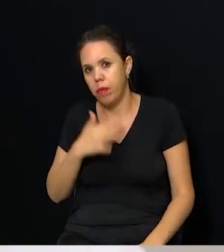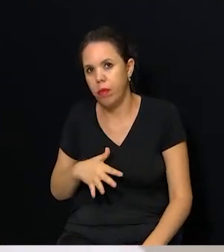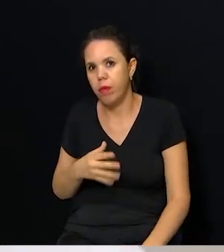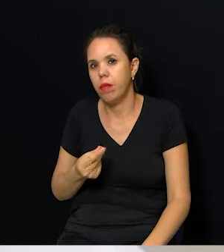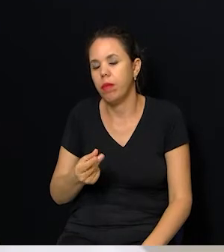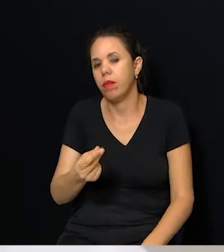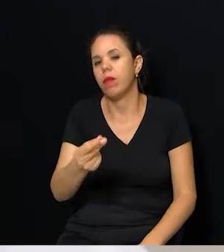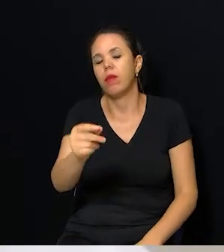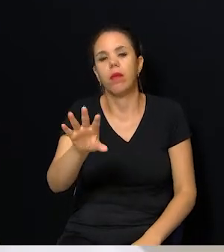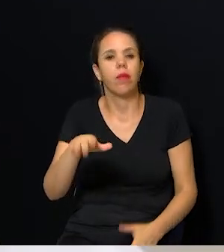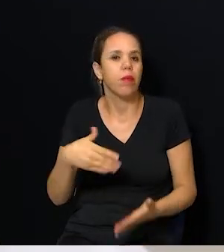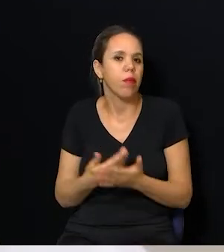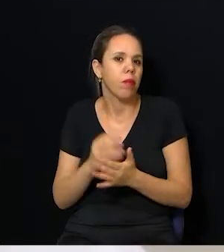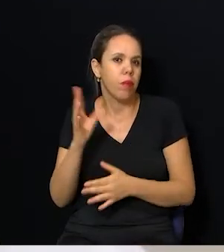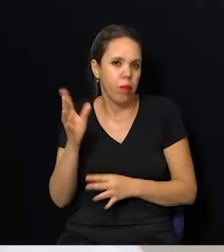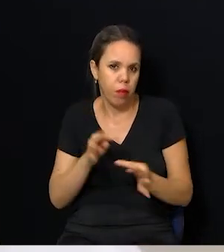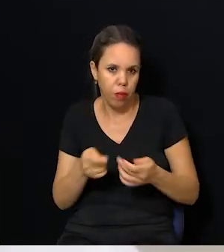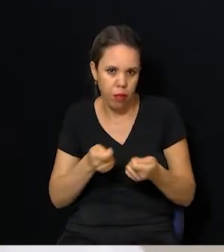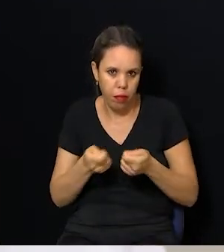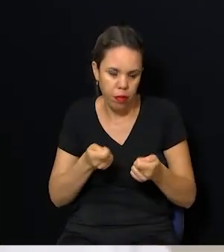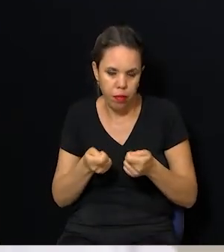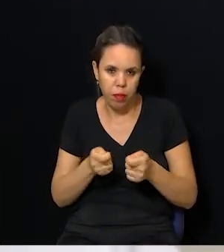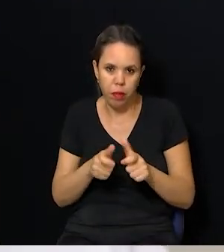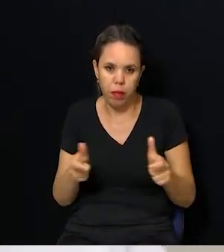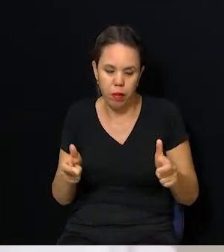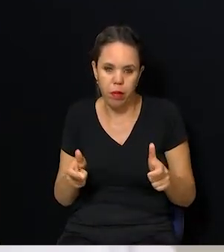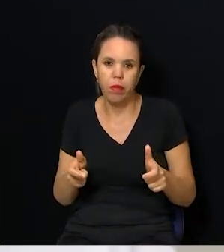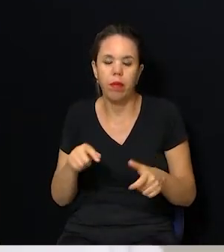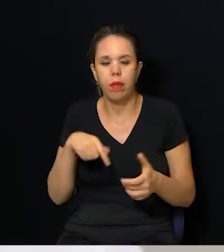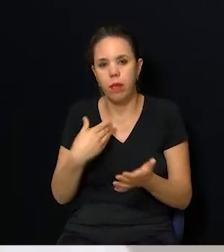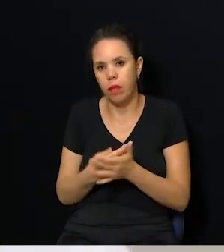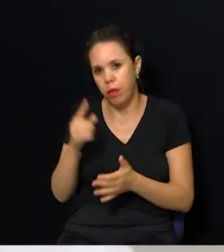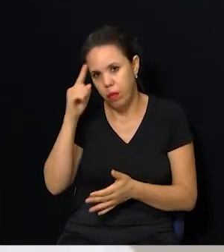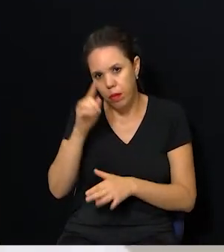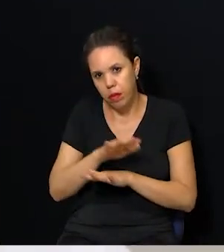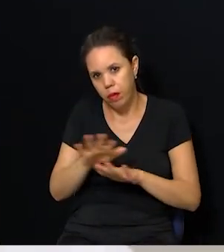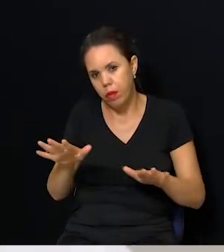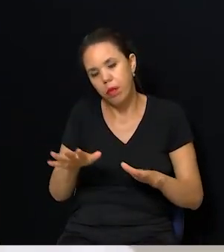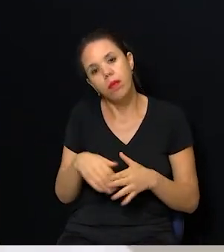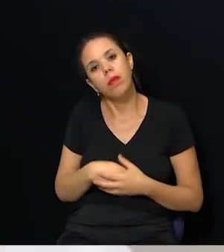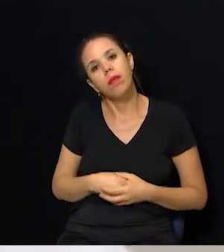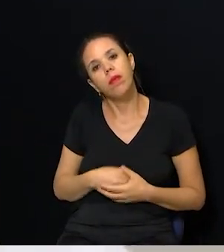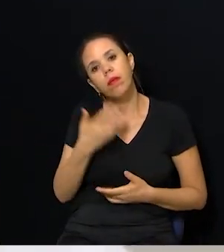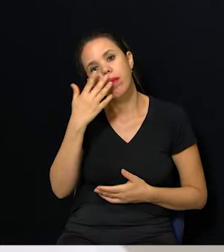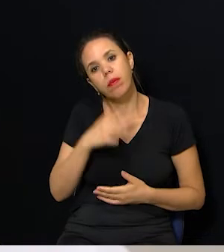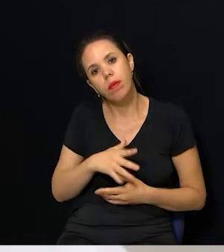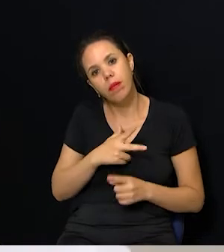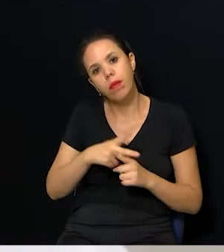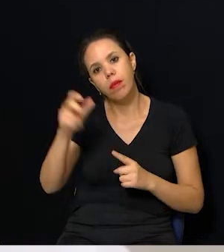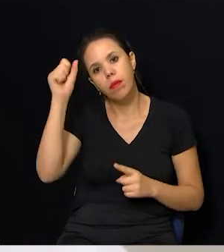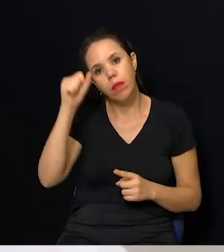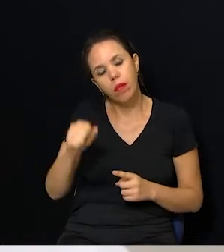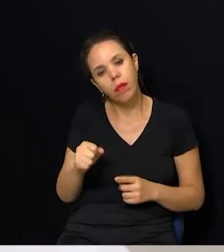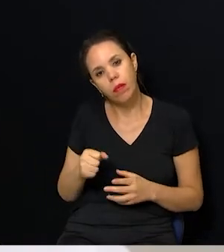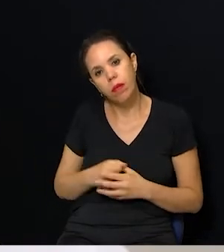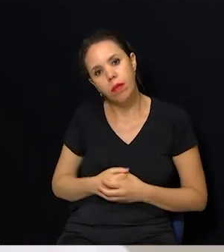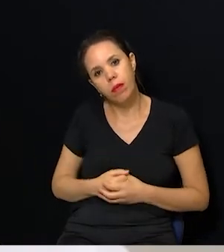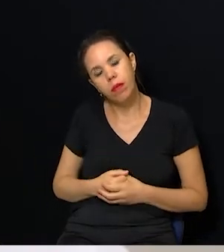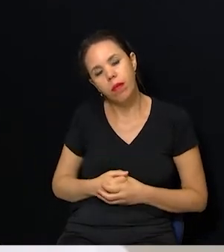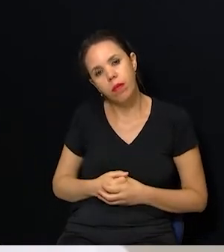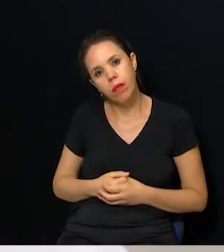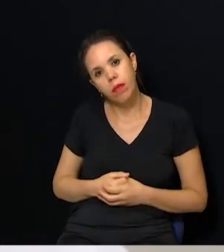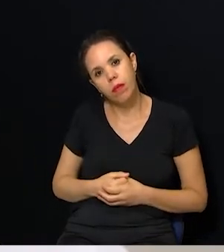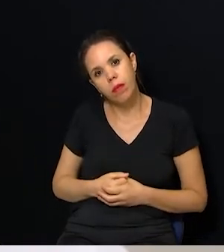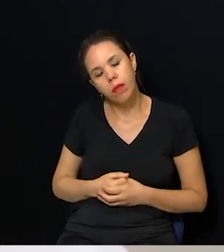por bastante tempo para conter a progressão da doença até um certo dia que isso escapa e a criança sucumbe por conta da